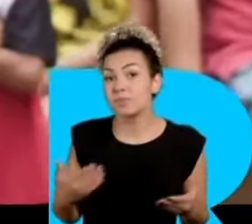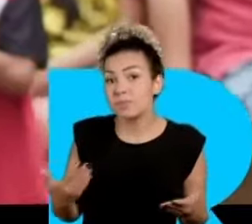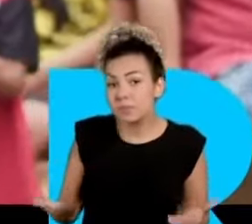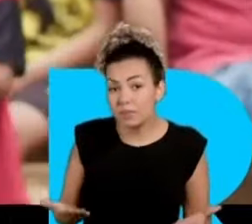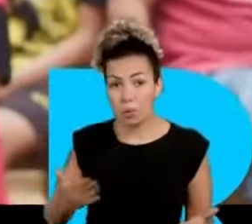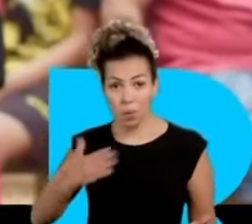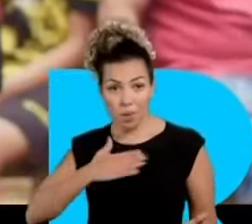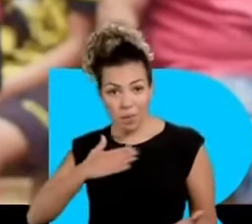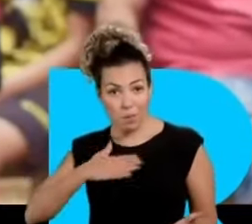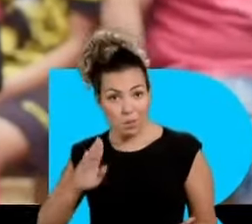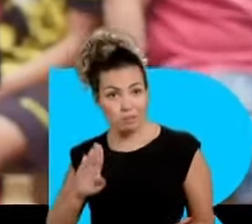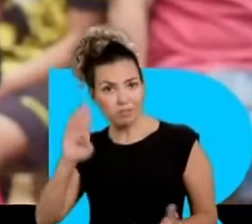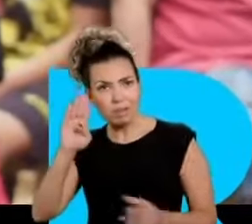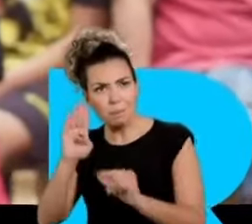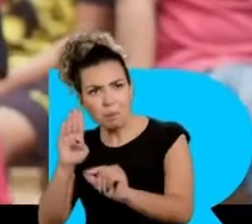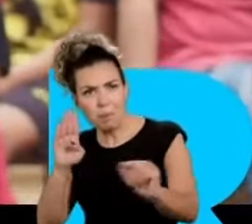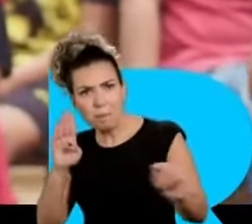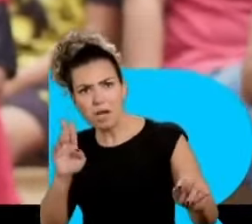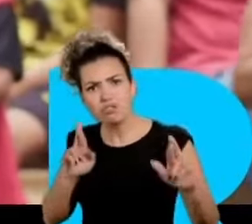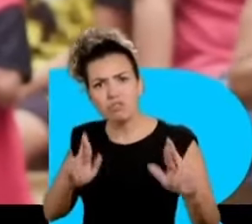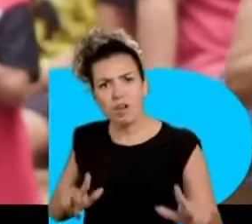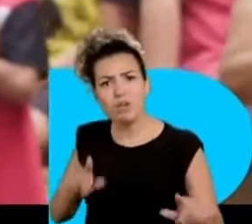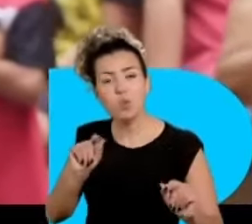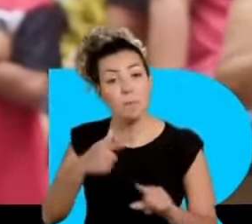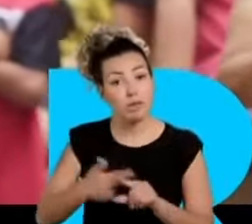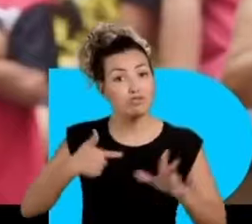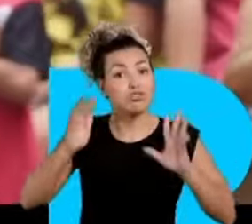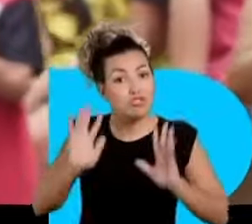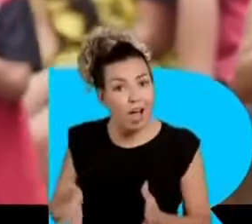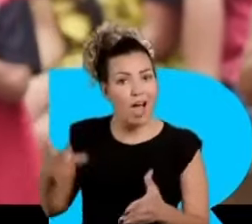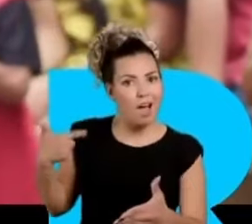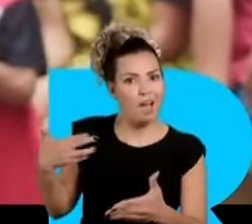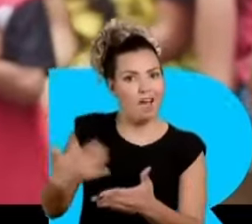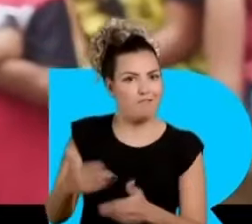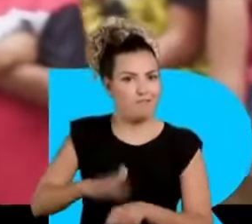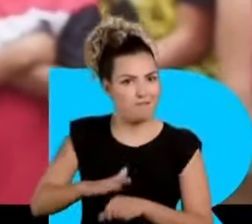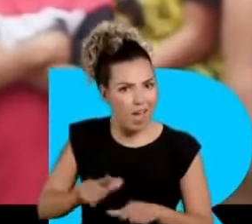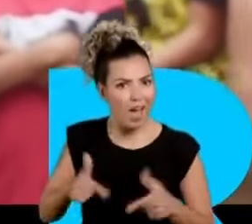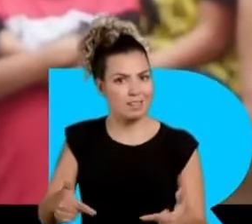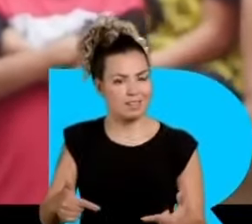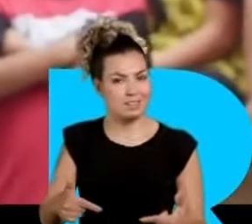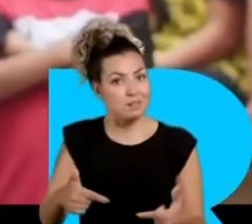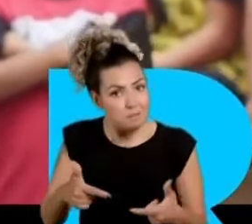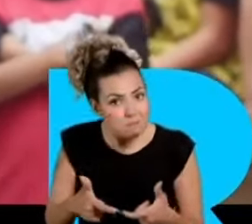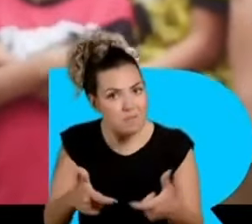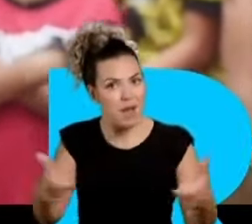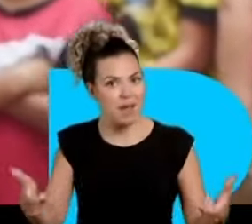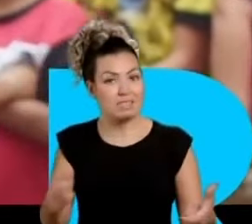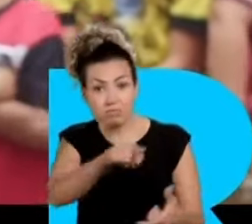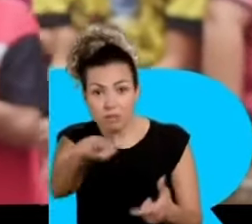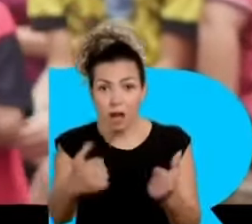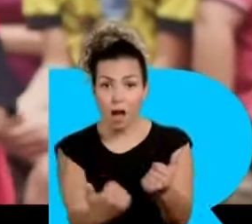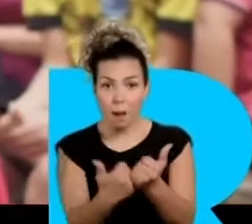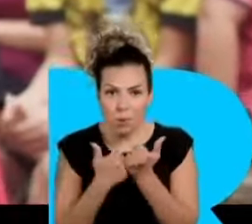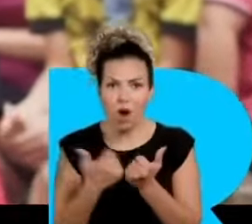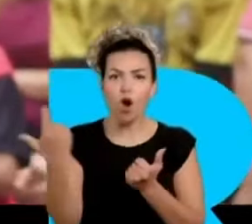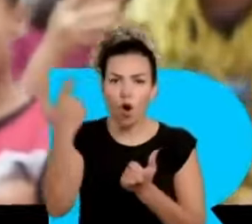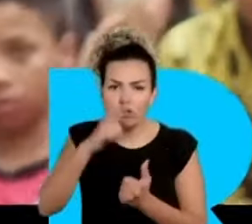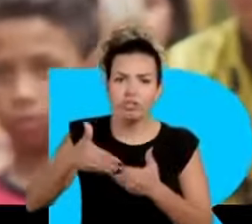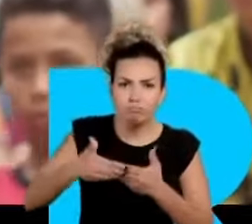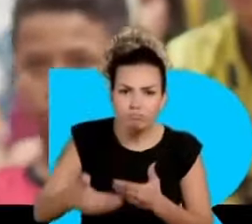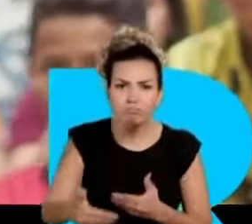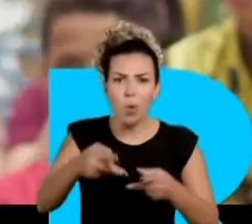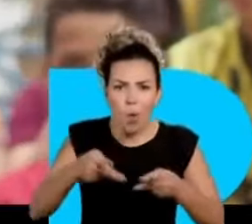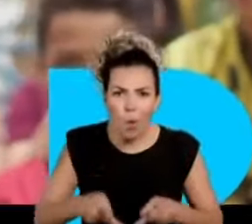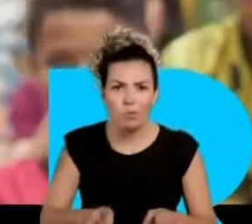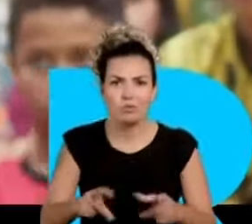A maior diferença entre eu e os outros candidatos é que eu já fiz, estou fazendo. E com seu apoio e o seu voto, a gente